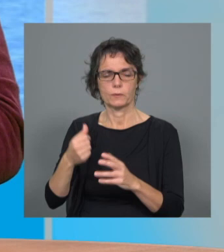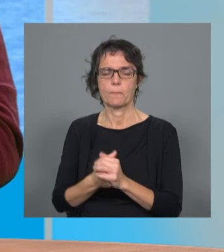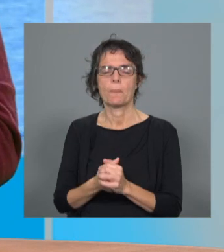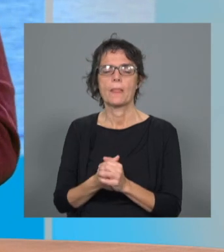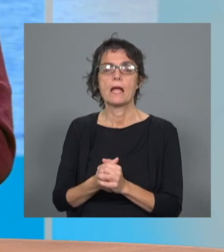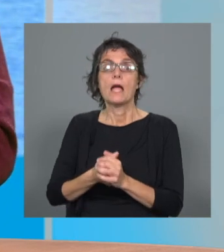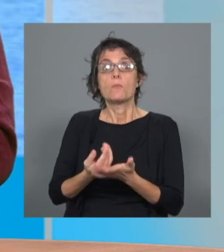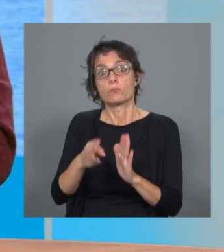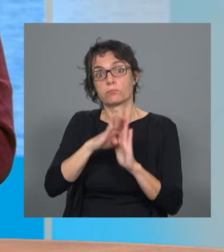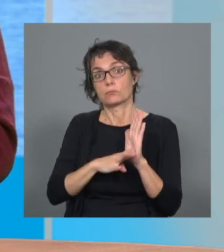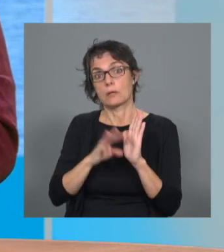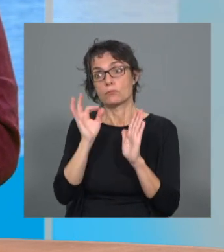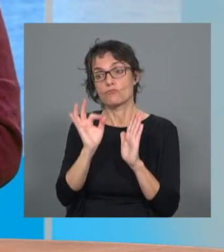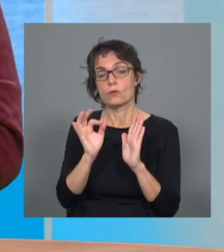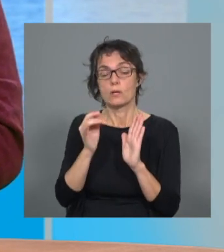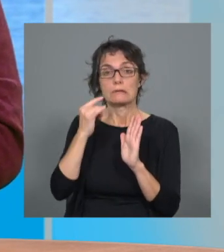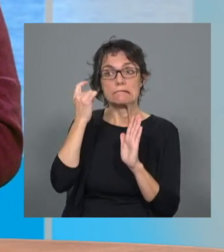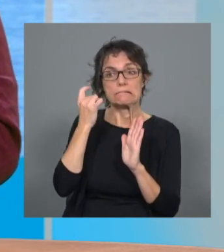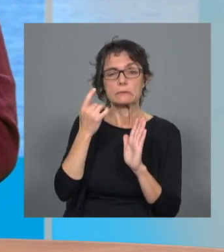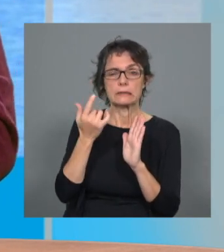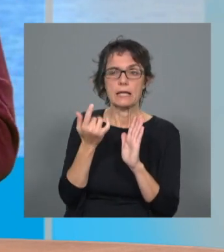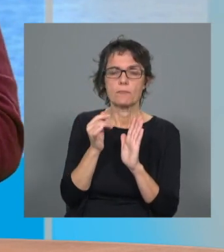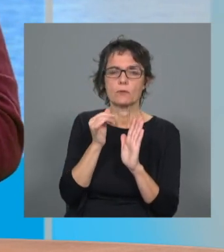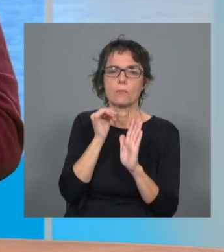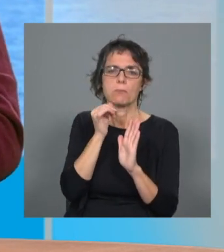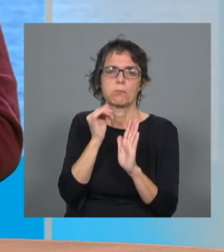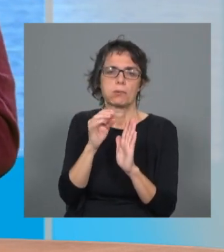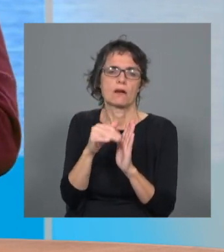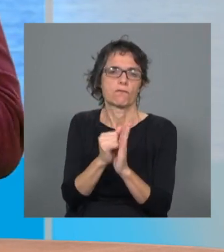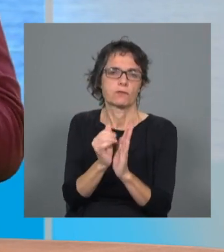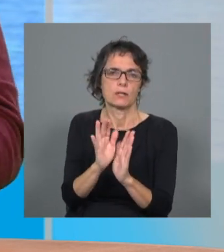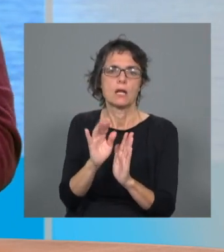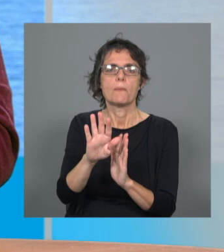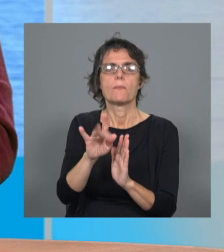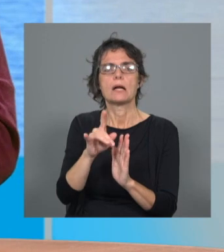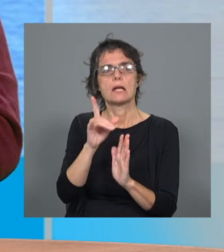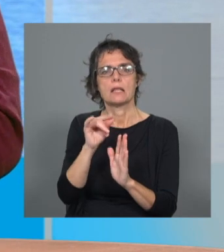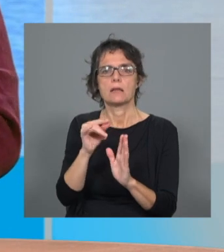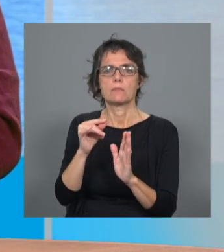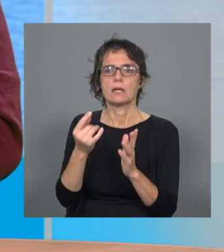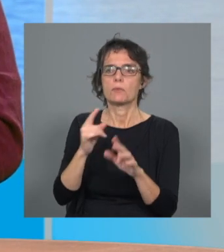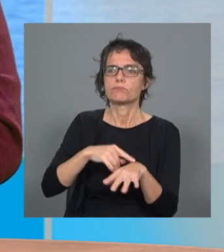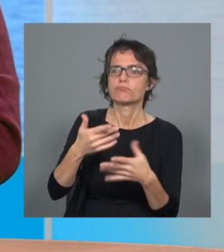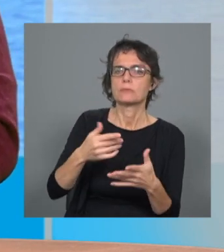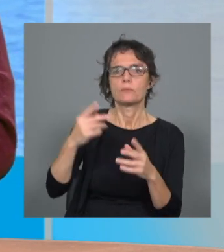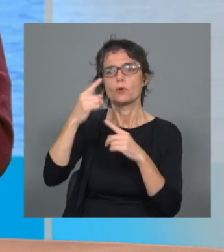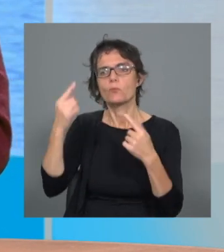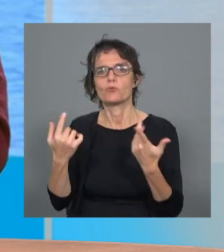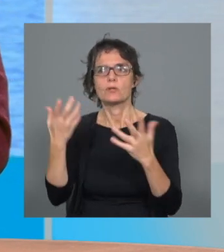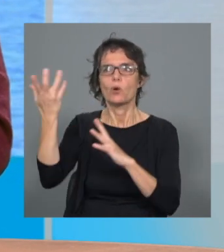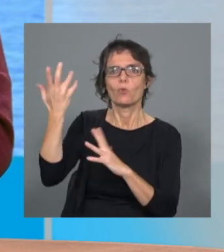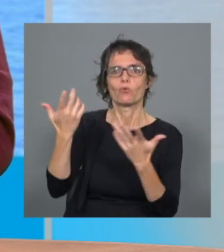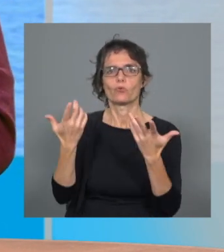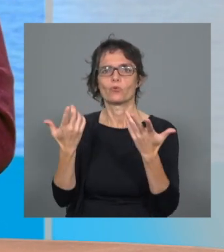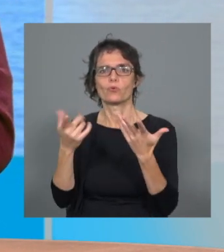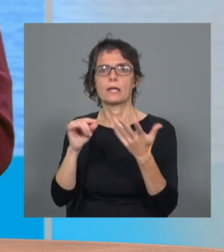ainda não está exatamente fechado, mas que inclui vários momentos culturais, apontamentos musicais, também momentos de testemunho, e que